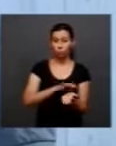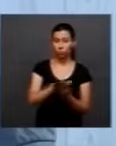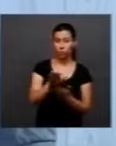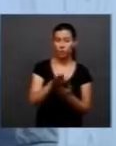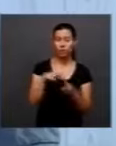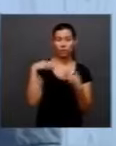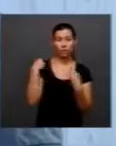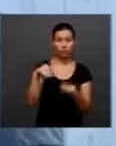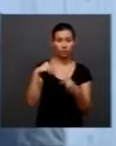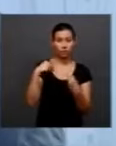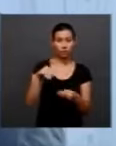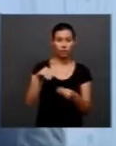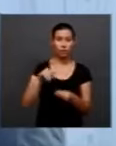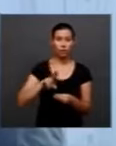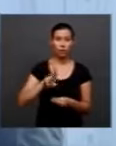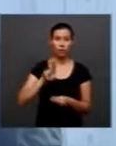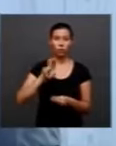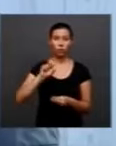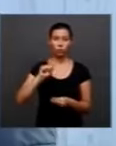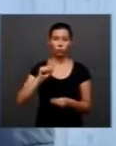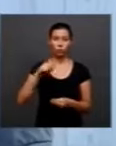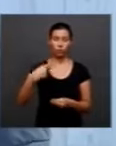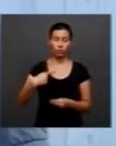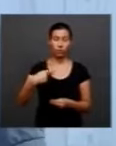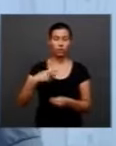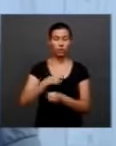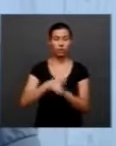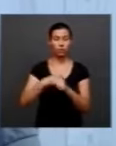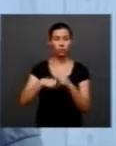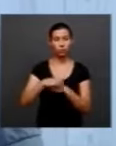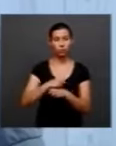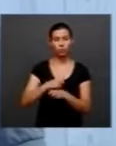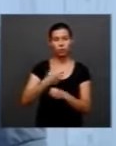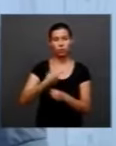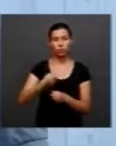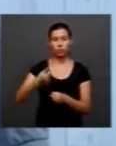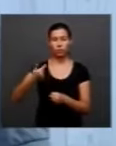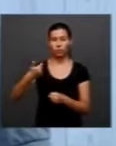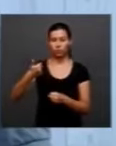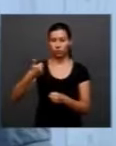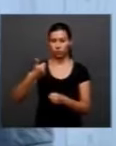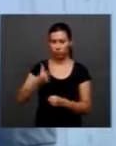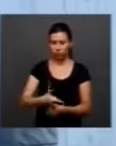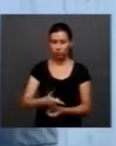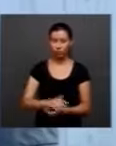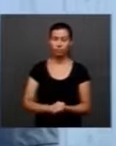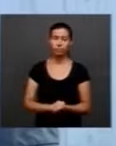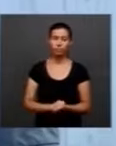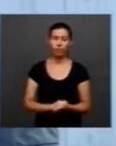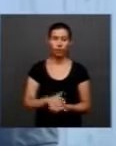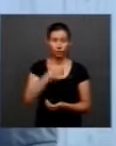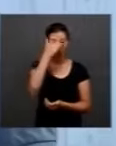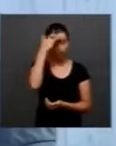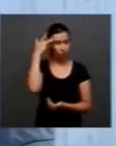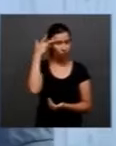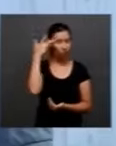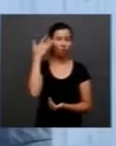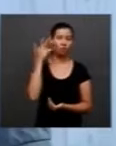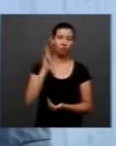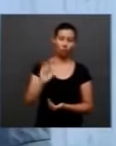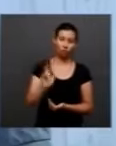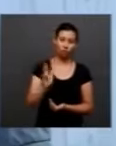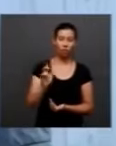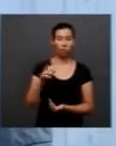jovens não heterossexuais têm de duas a três vezes mais pensamentos suicidas e tentativas